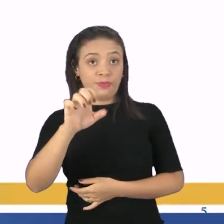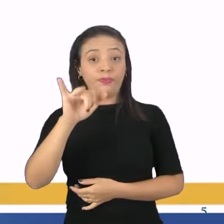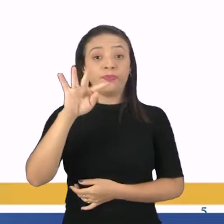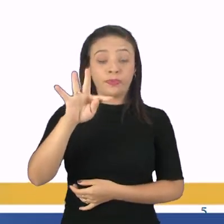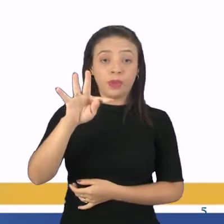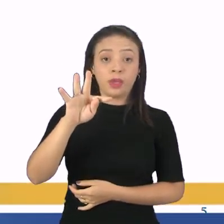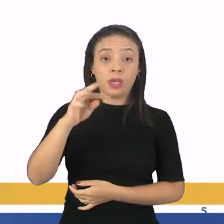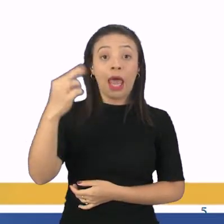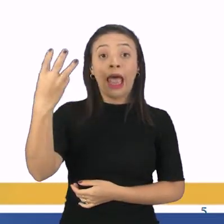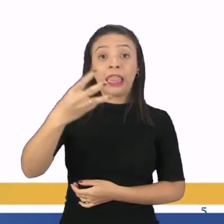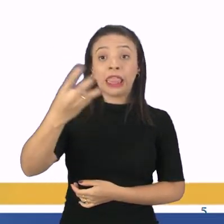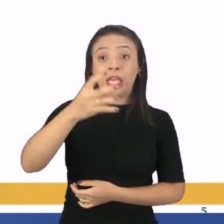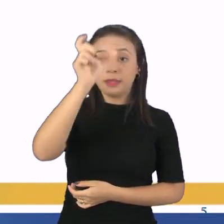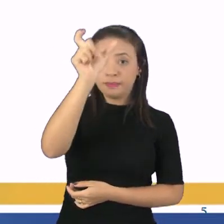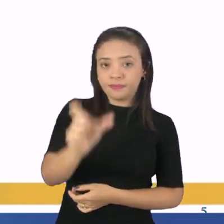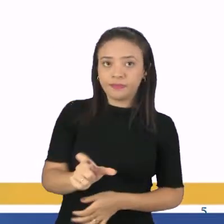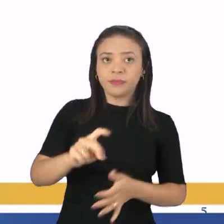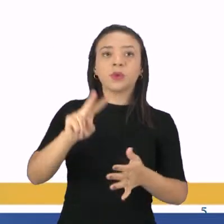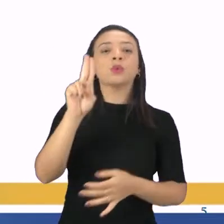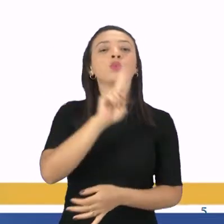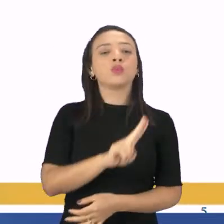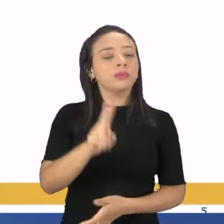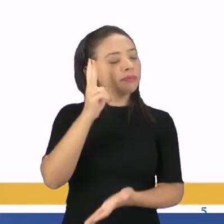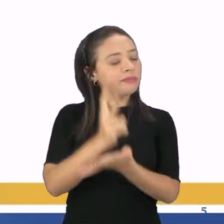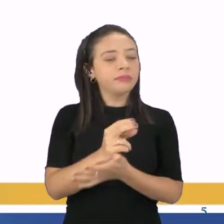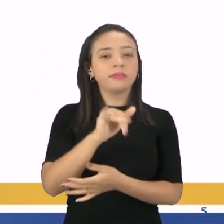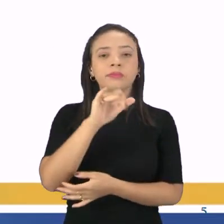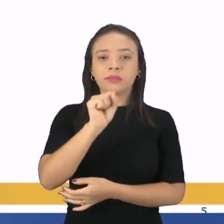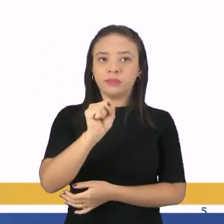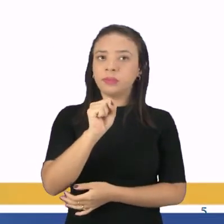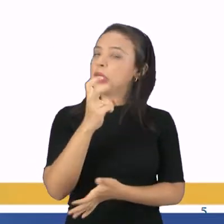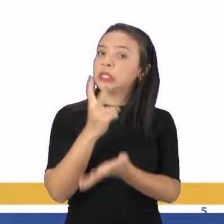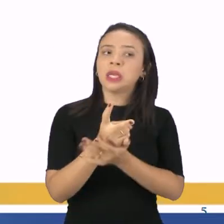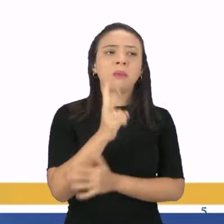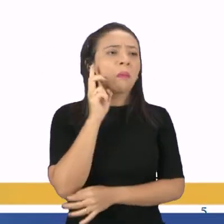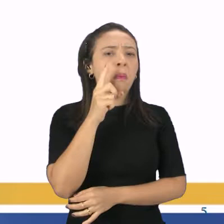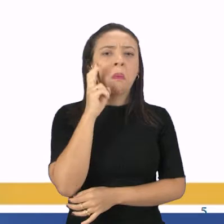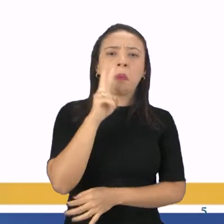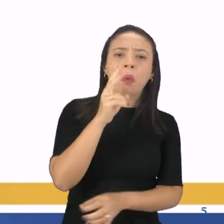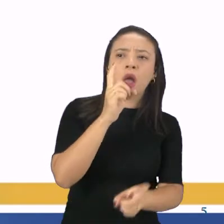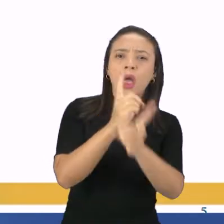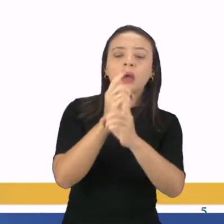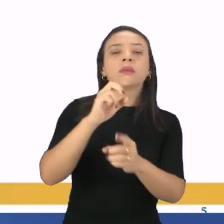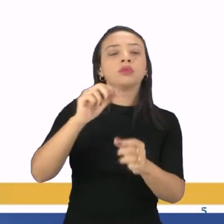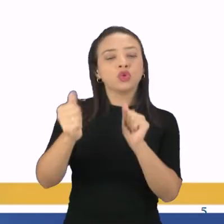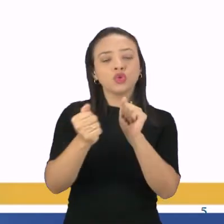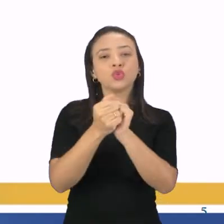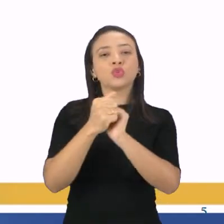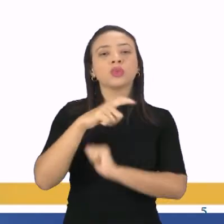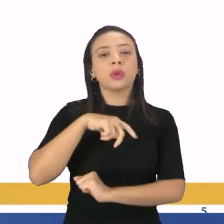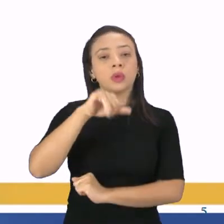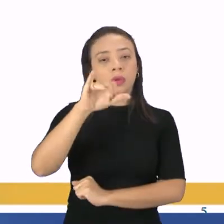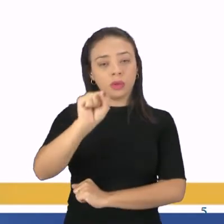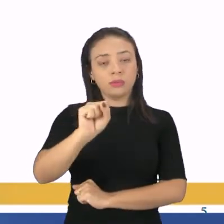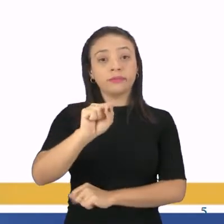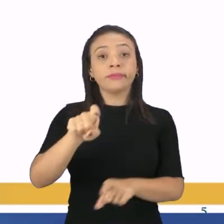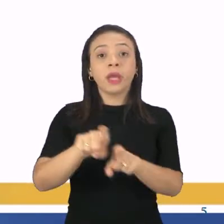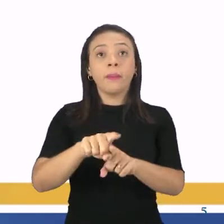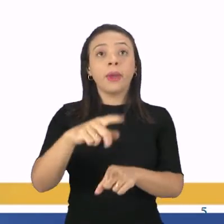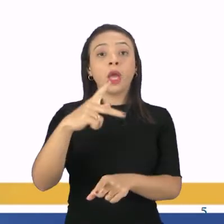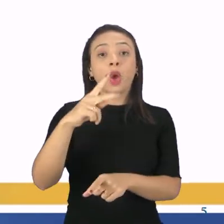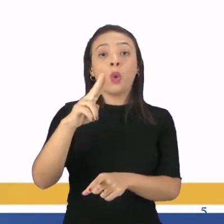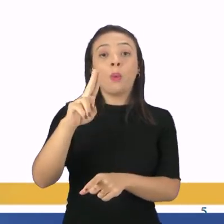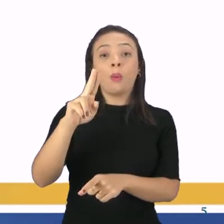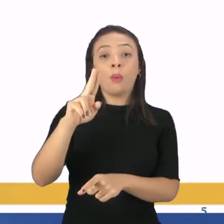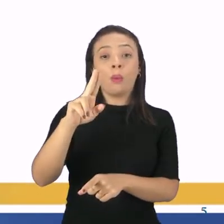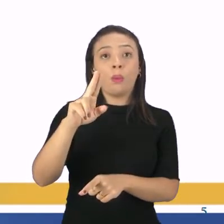pessoa, a gente vai usar sempre is. Então, toda vez que vocês virem he, she ou it, vai ser is. E nos plurais,